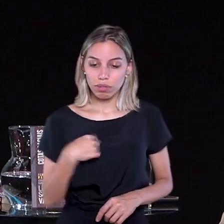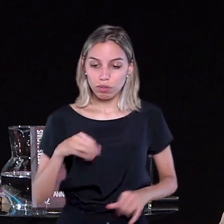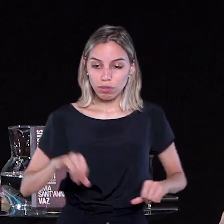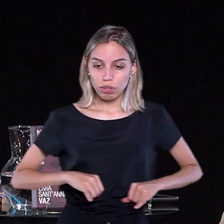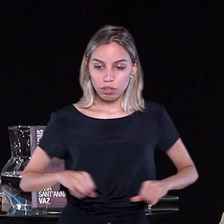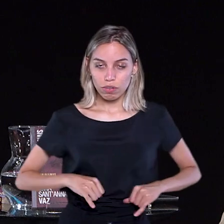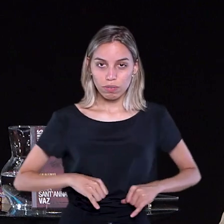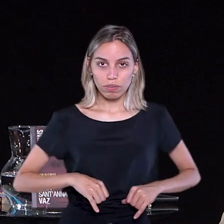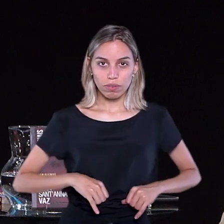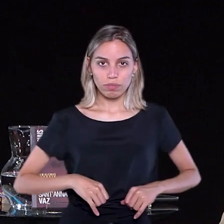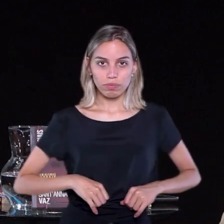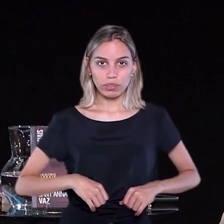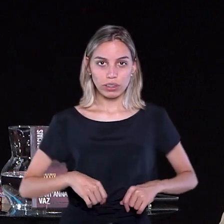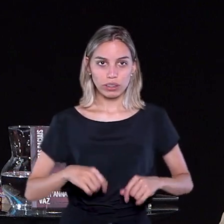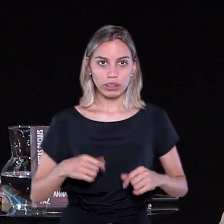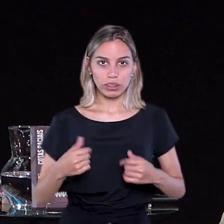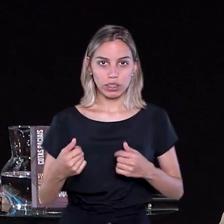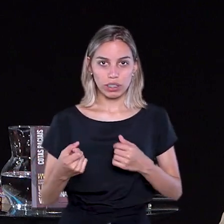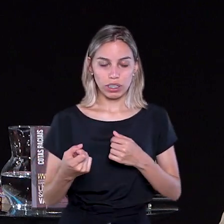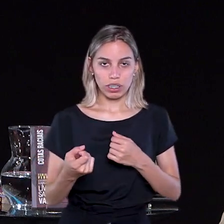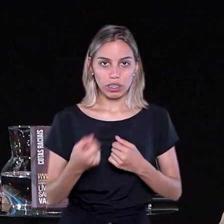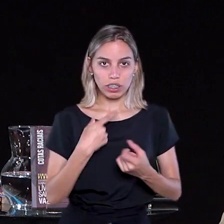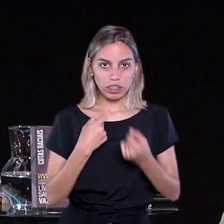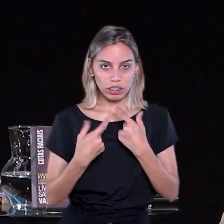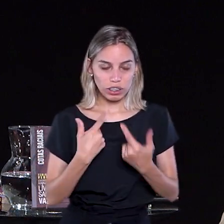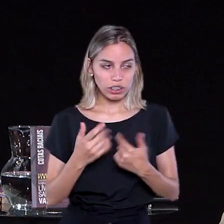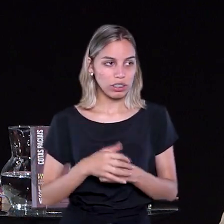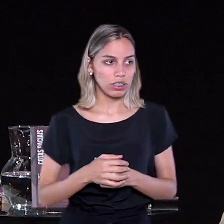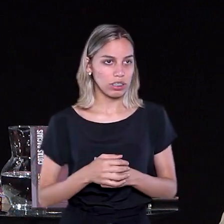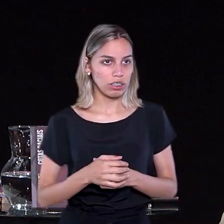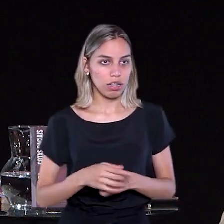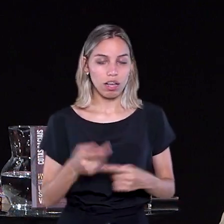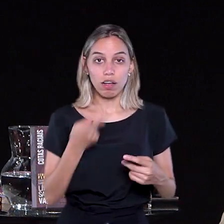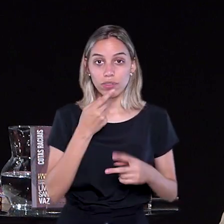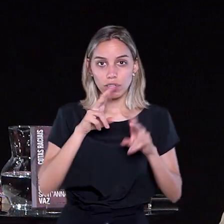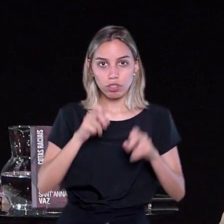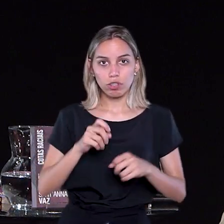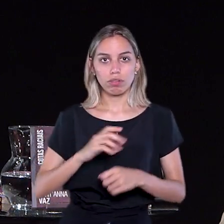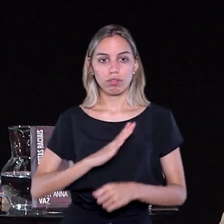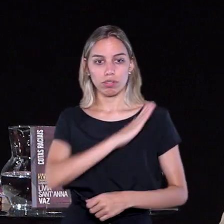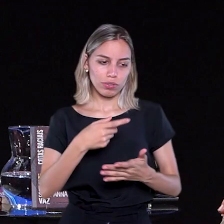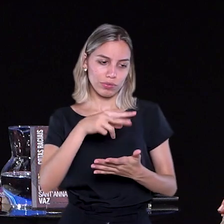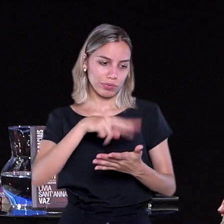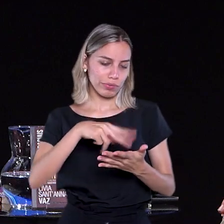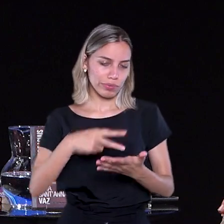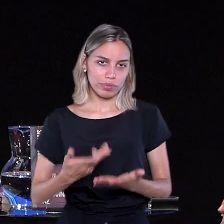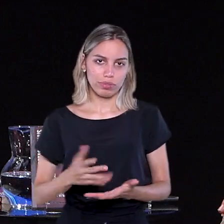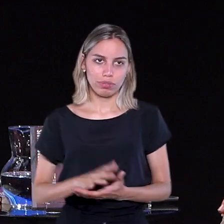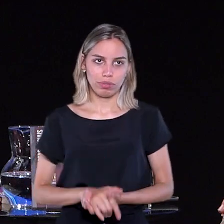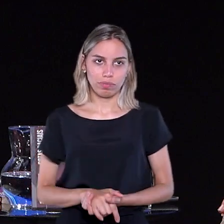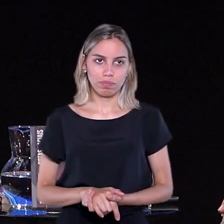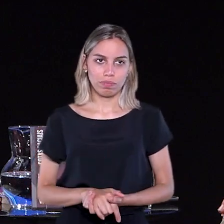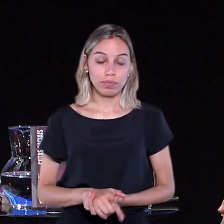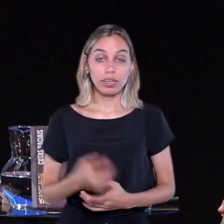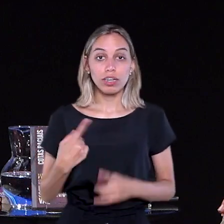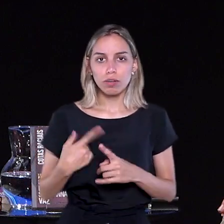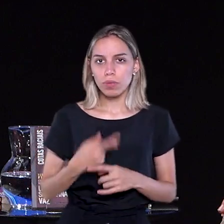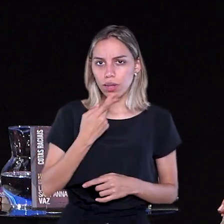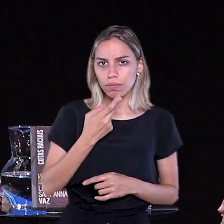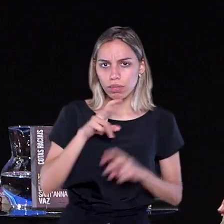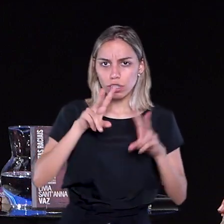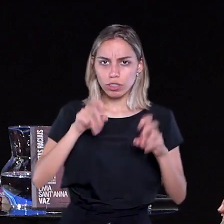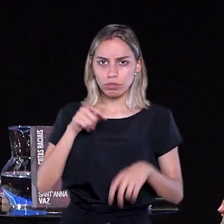minha na Folha de São Paulo, que eu falei em ditadura da liberdade de expressão. Por que eu falei essa expressão? As pessoas não leem, não. As